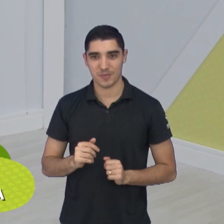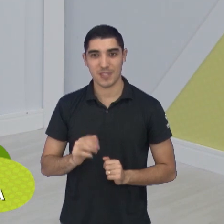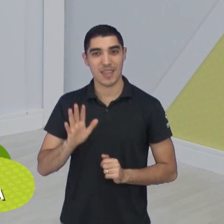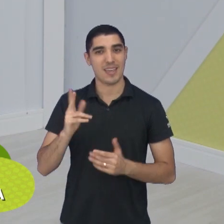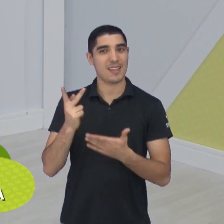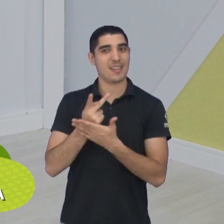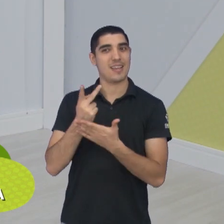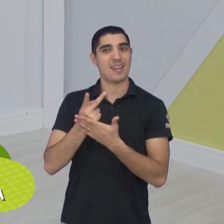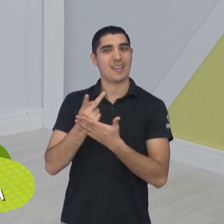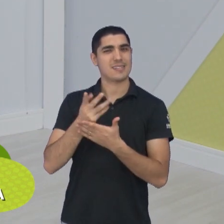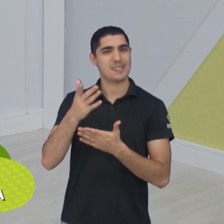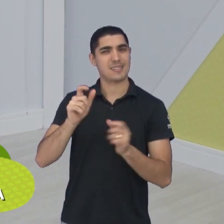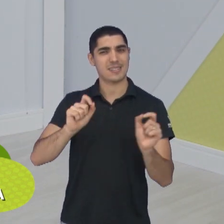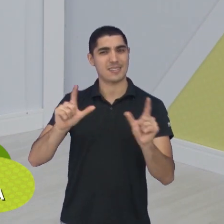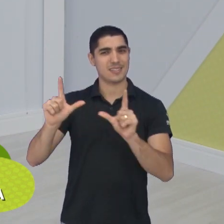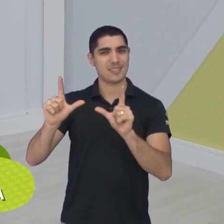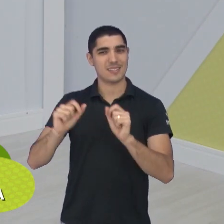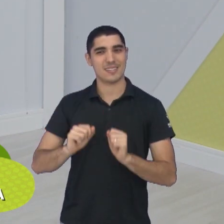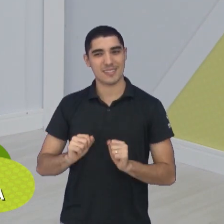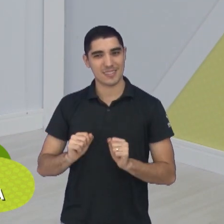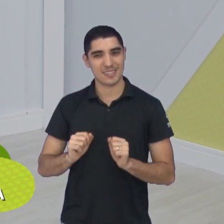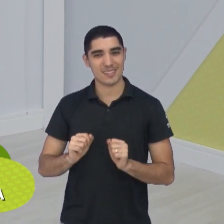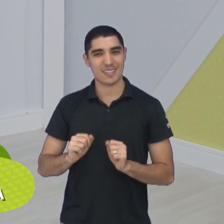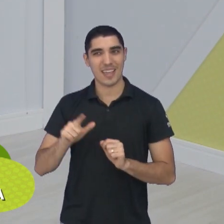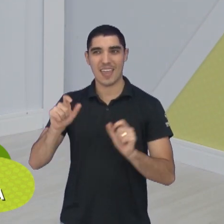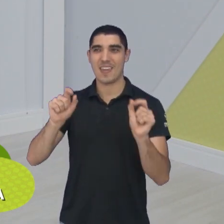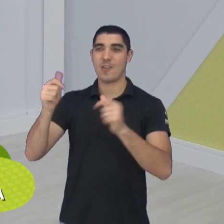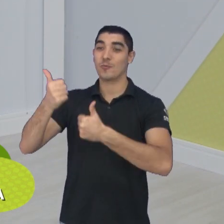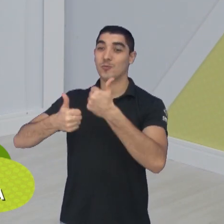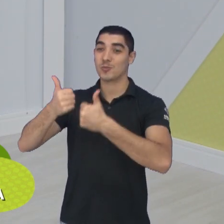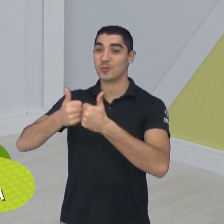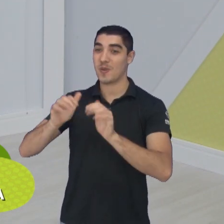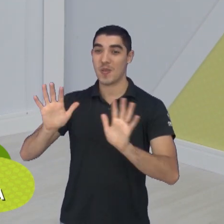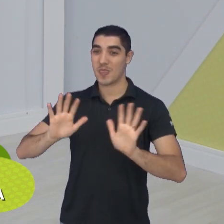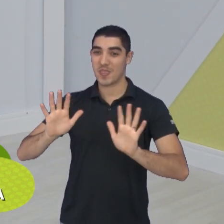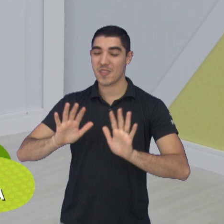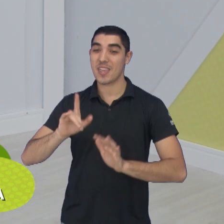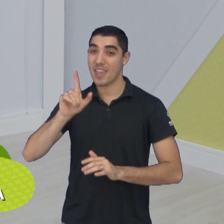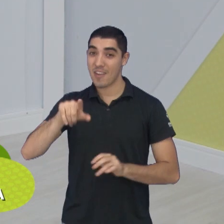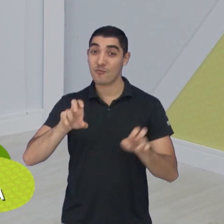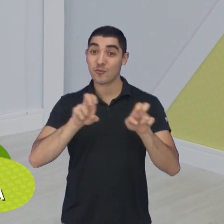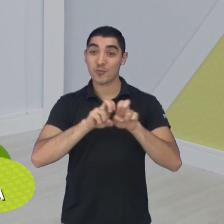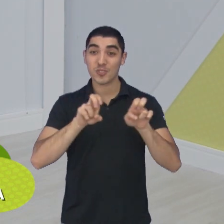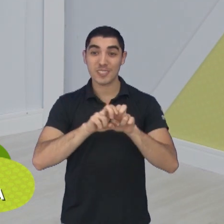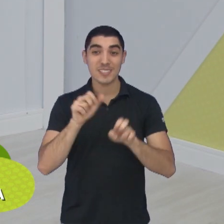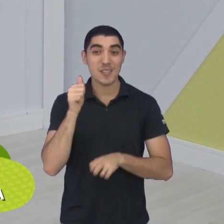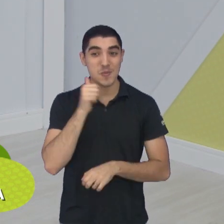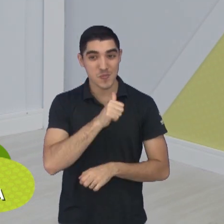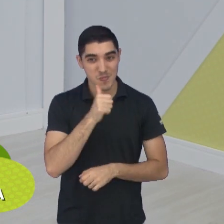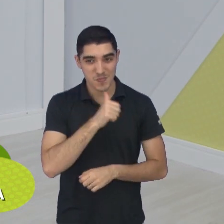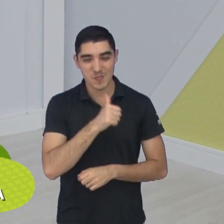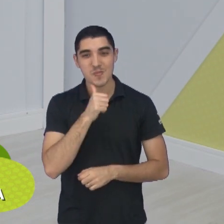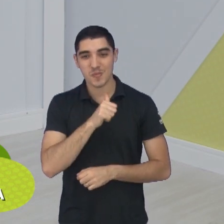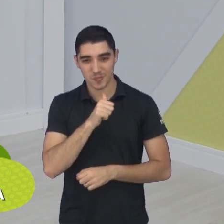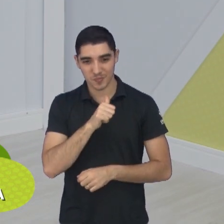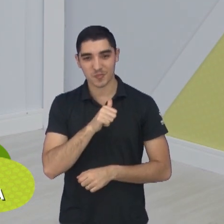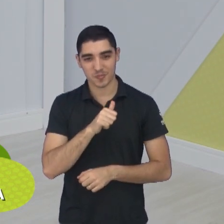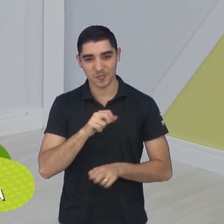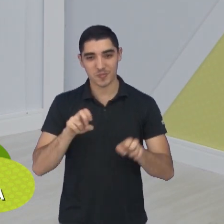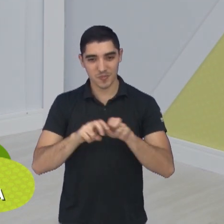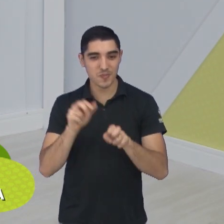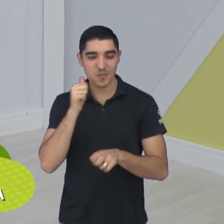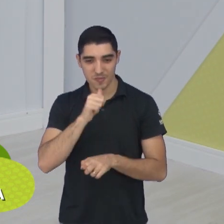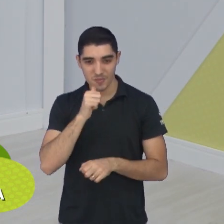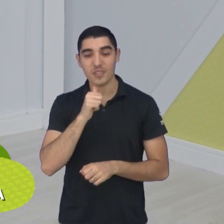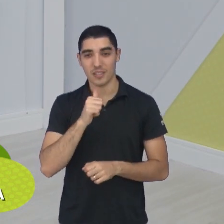ali, ó. Você está certo, as imagens estão erradas. As imagens ali, a imagem ali é do futebol feminino. O São José Futsal Feminino vai até o